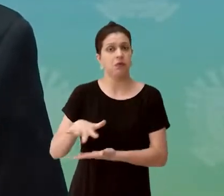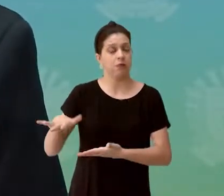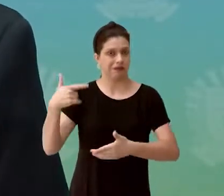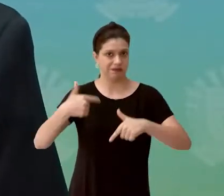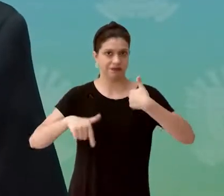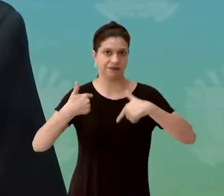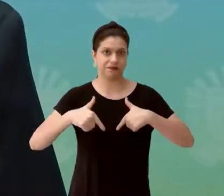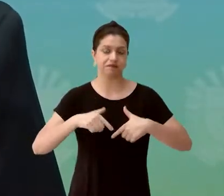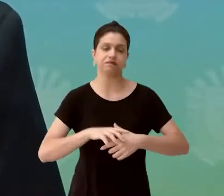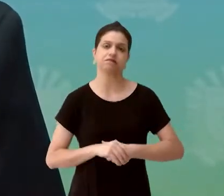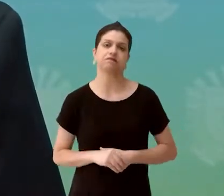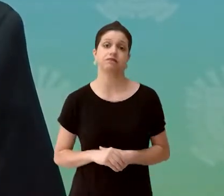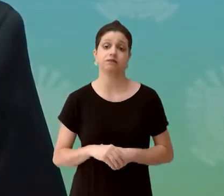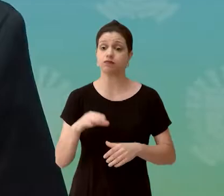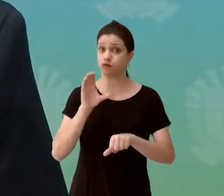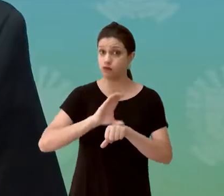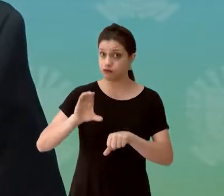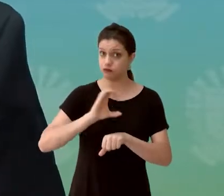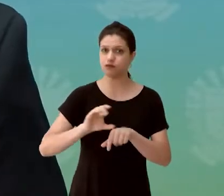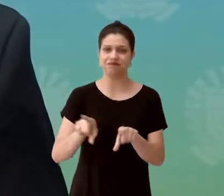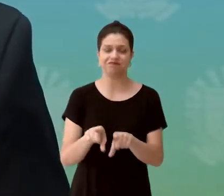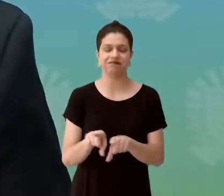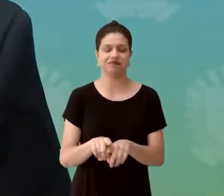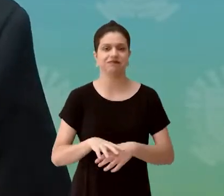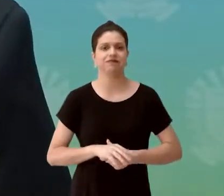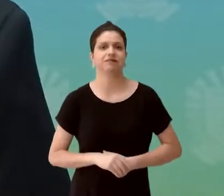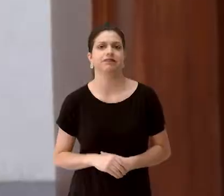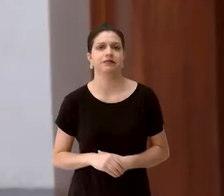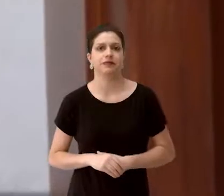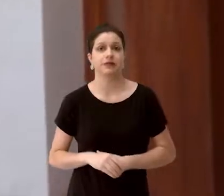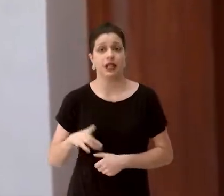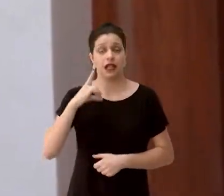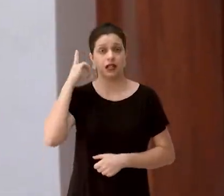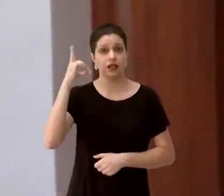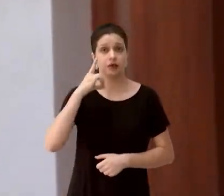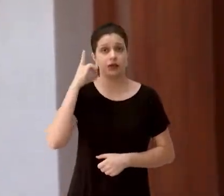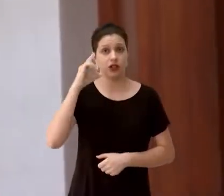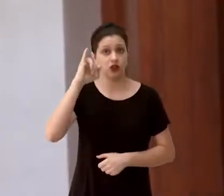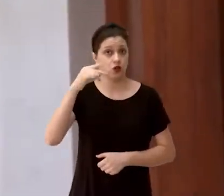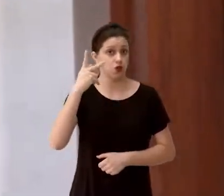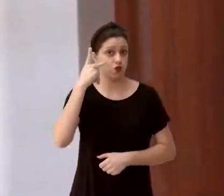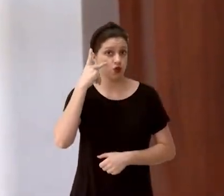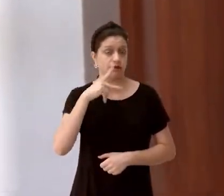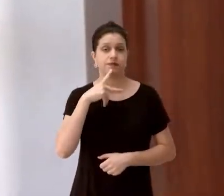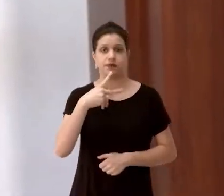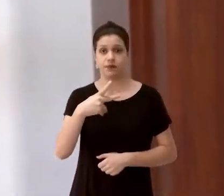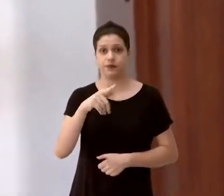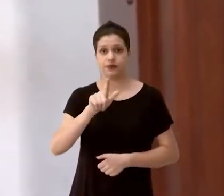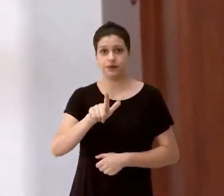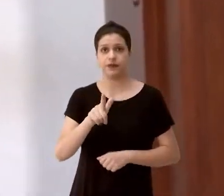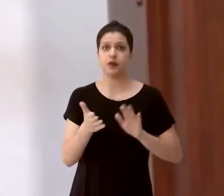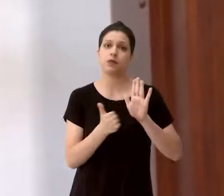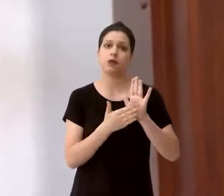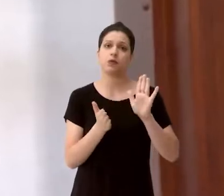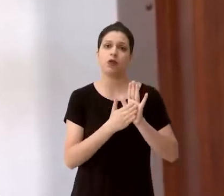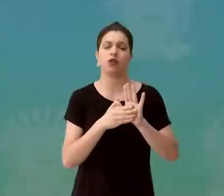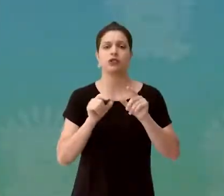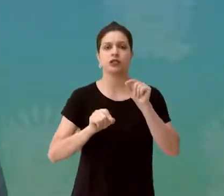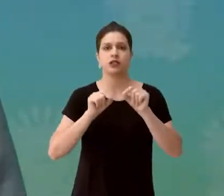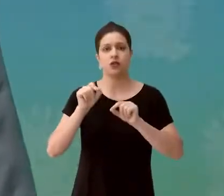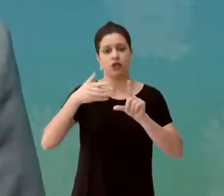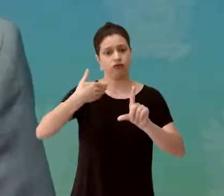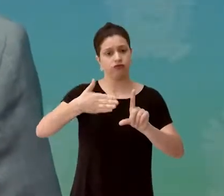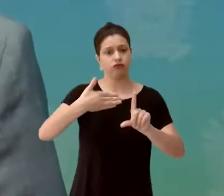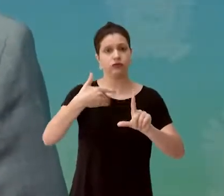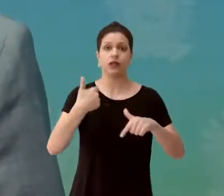área de atuação, nos seus cursos. O deputado João Henrique, do PL, propôs que seja regulamentado o teletrabalho.